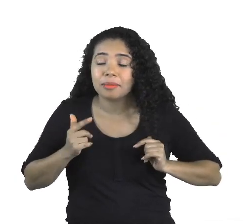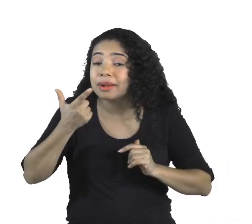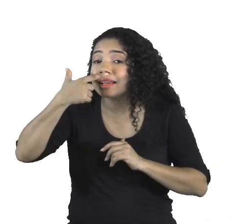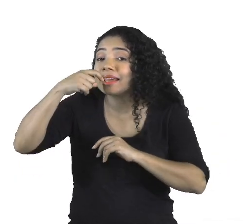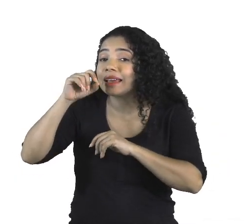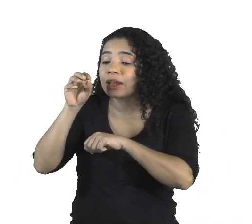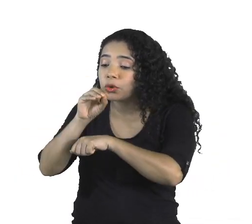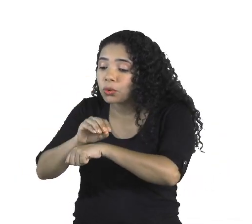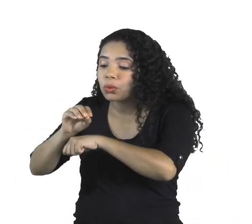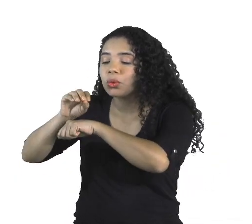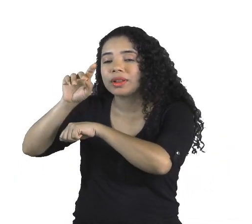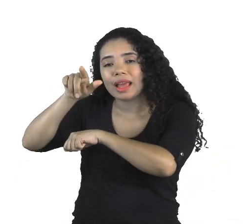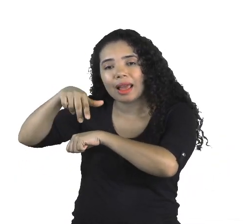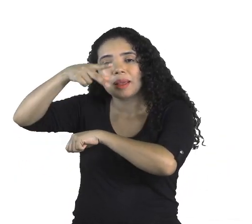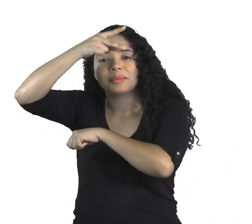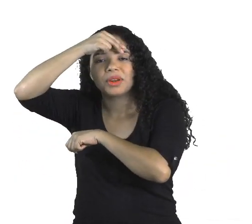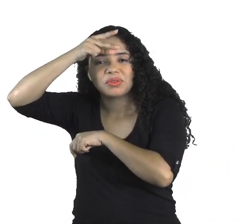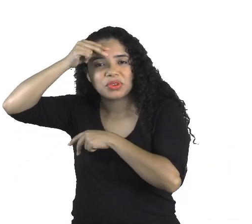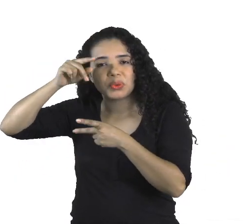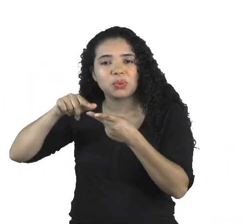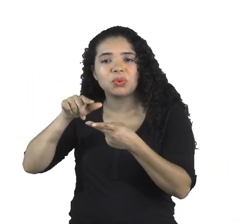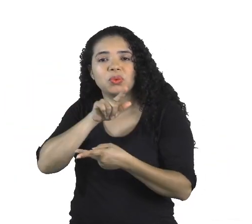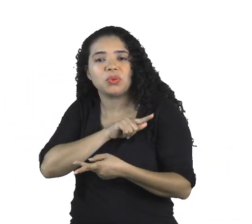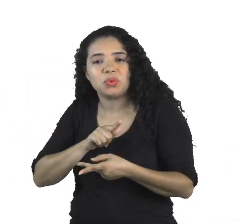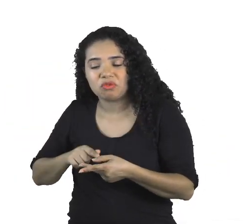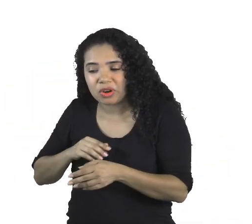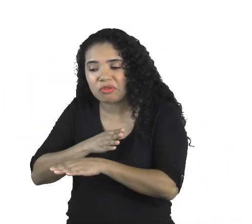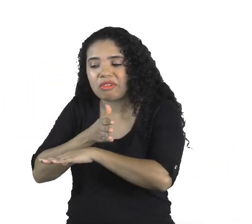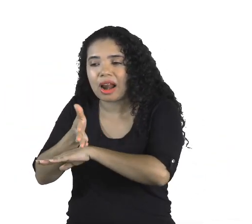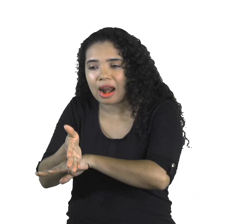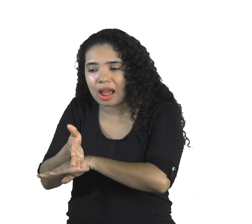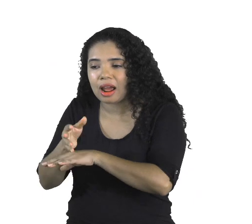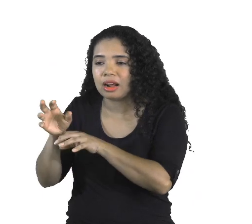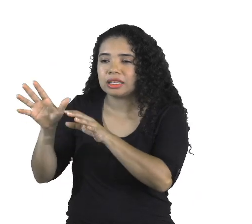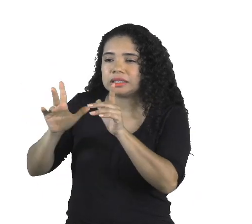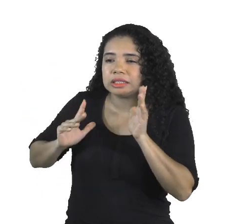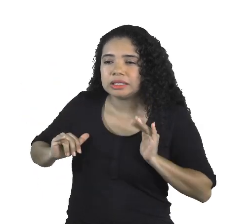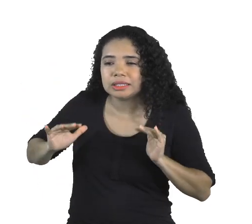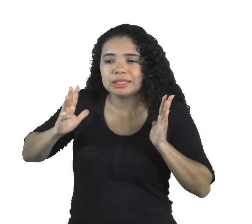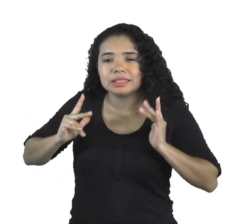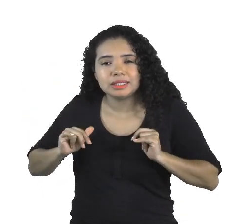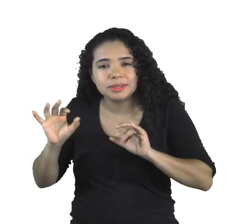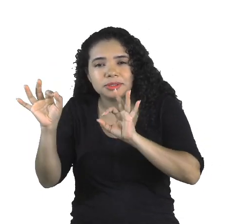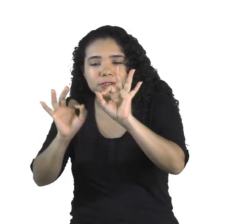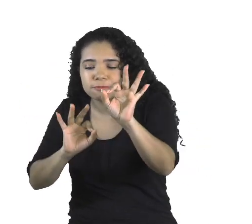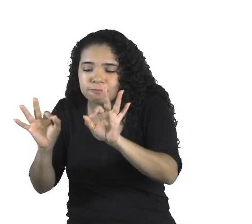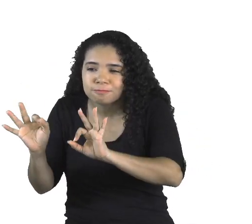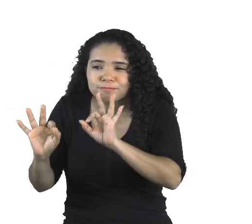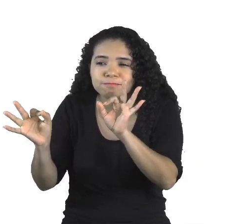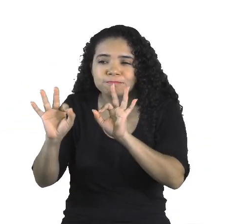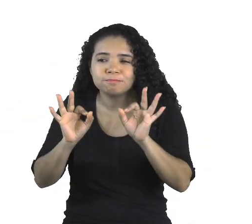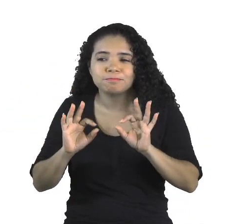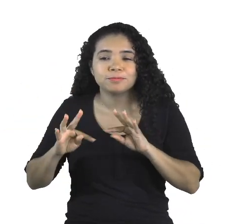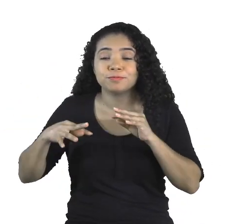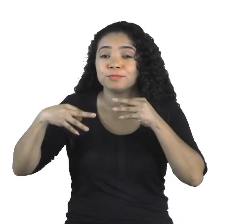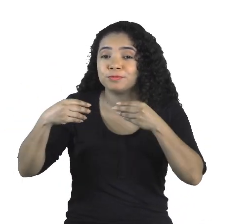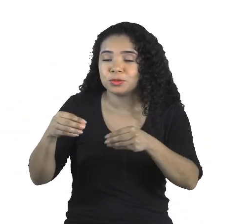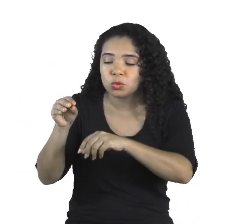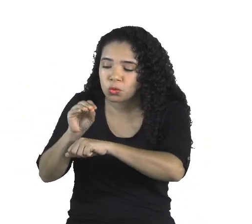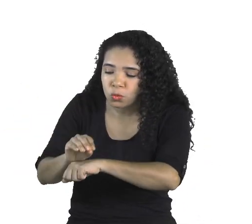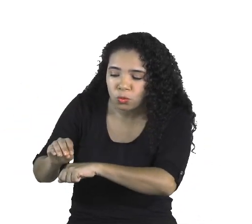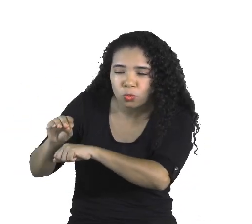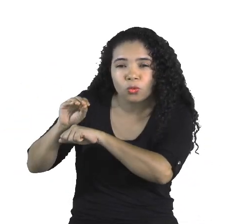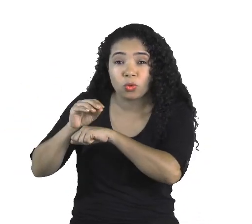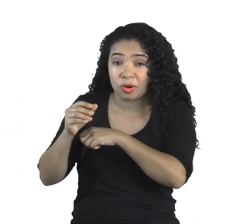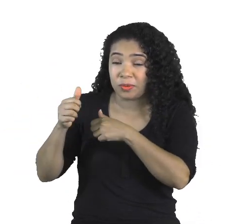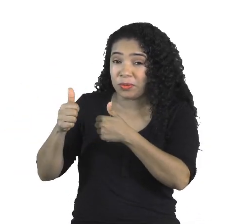A prefeitura, o governo. Ele vai lá, limpa tudo, mantém tudo arrumado, a